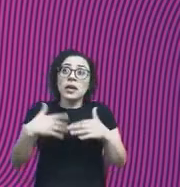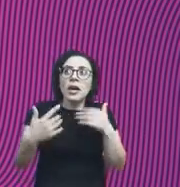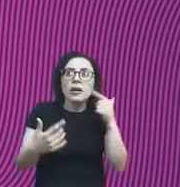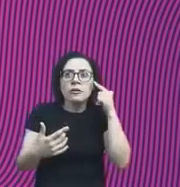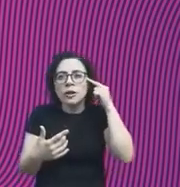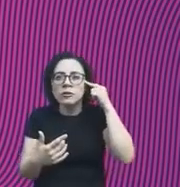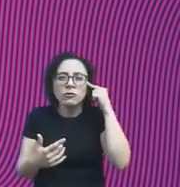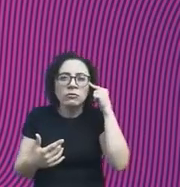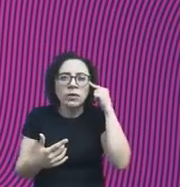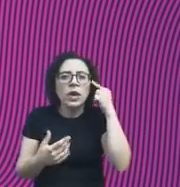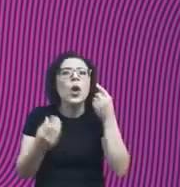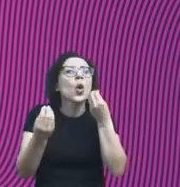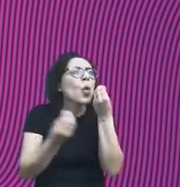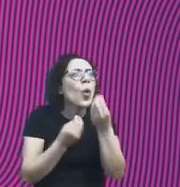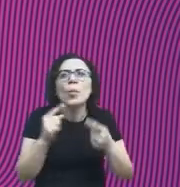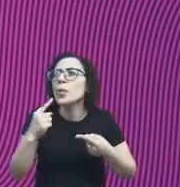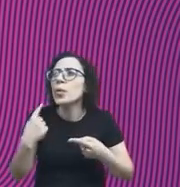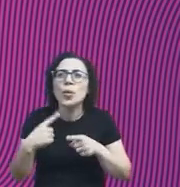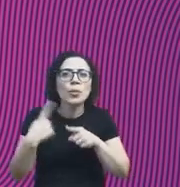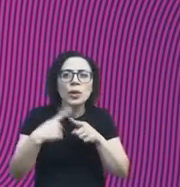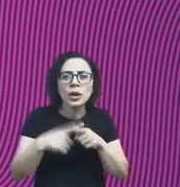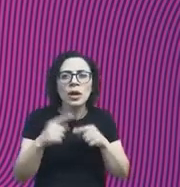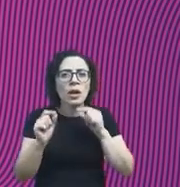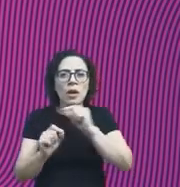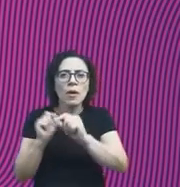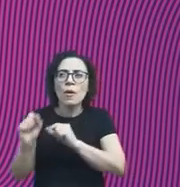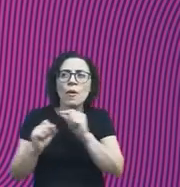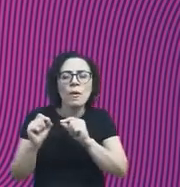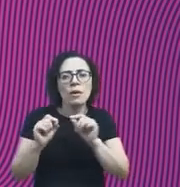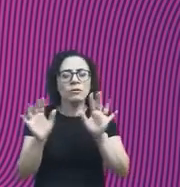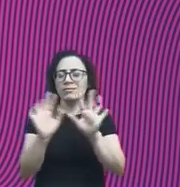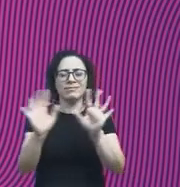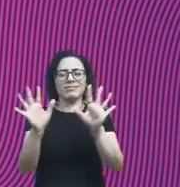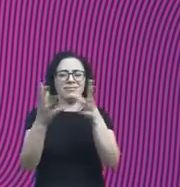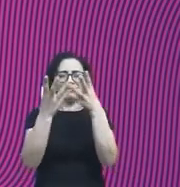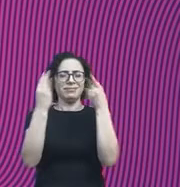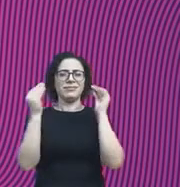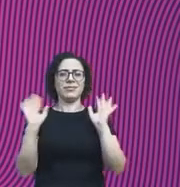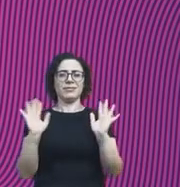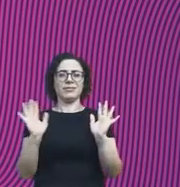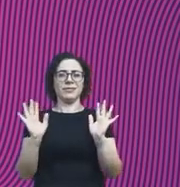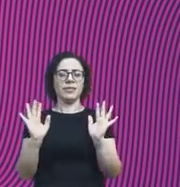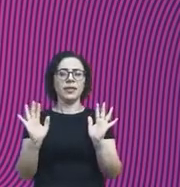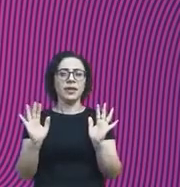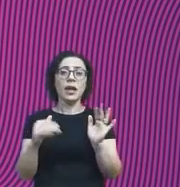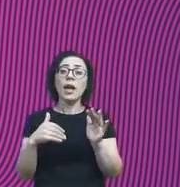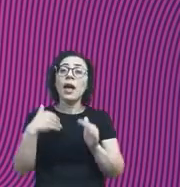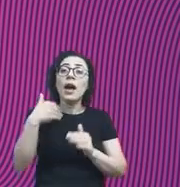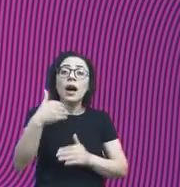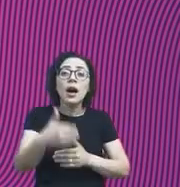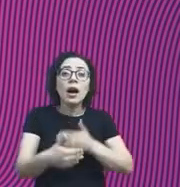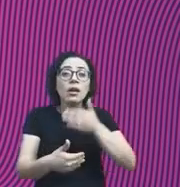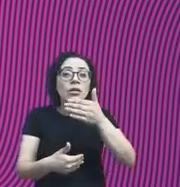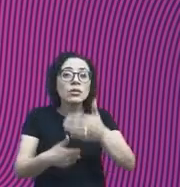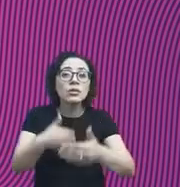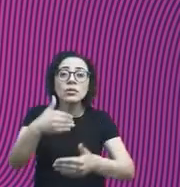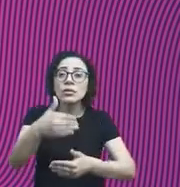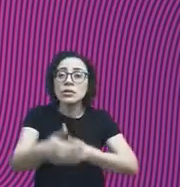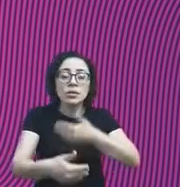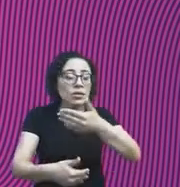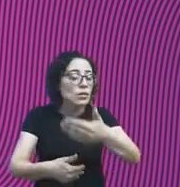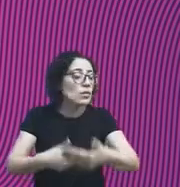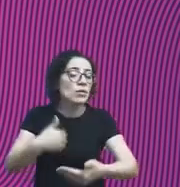como, porque cada cabeça é diferente da outra. Não esquece isso. Isso vai acontecer como acontece osmoticamente em